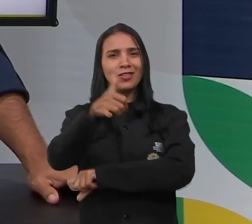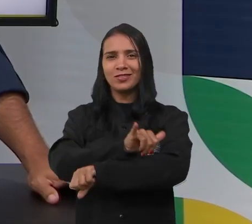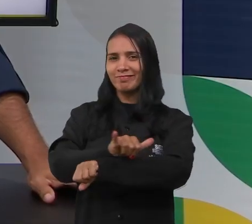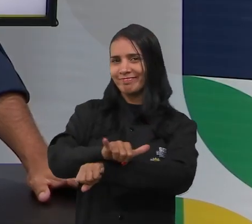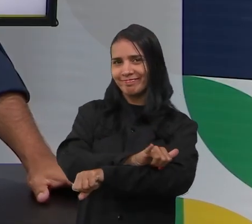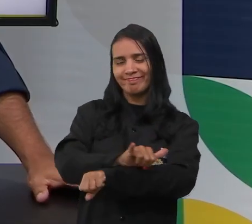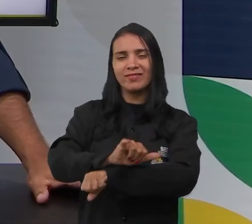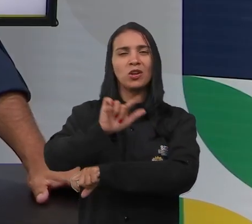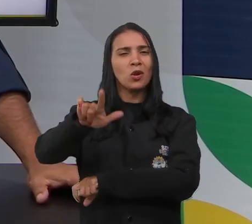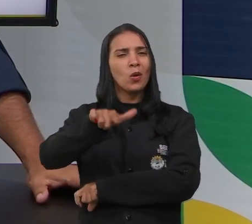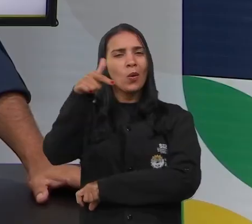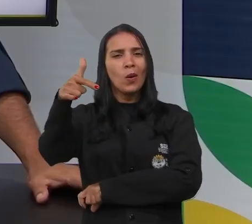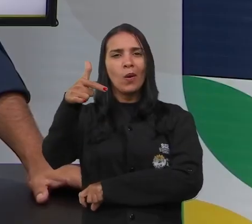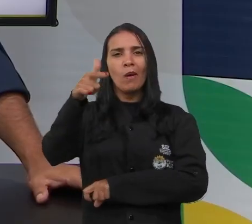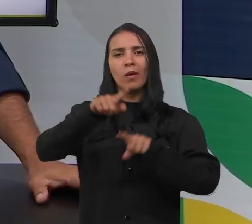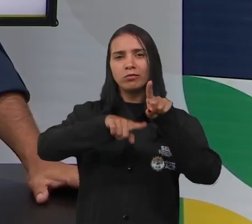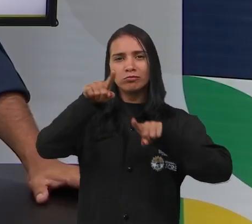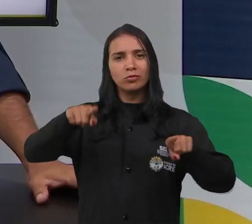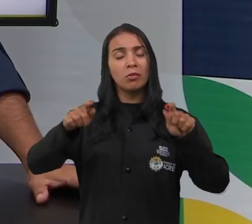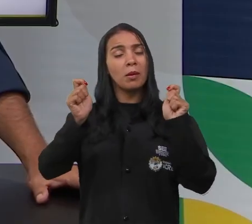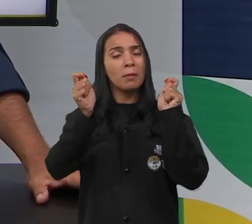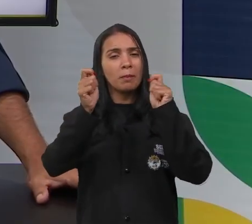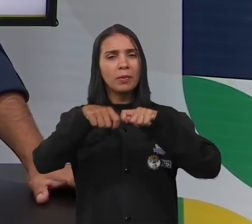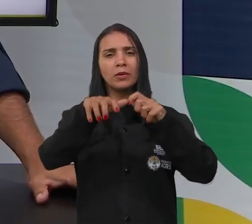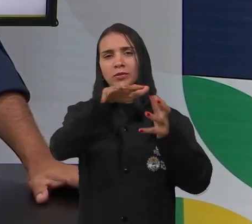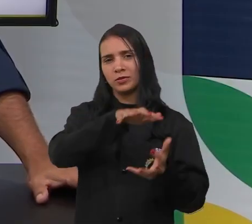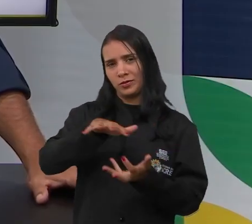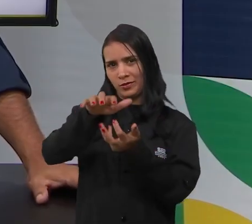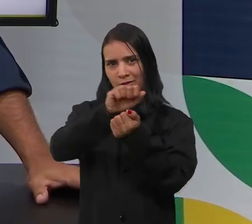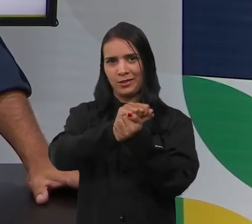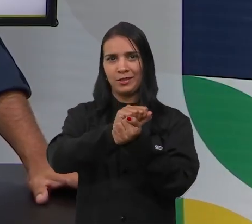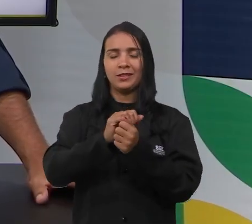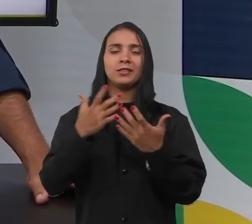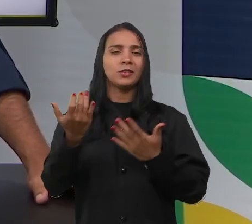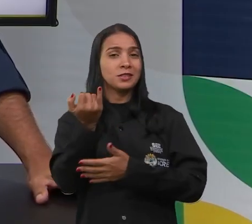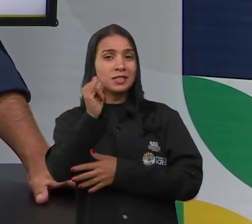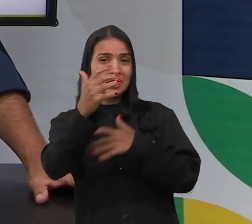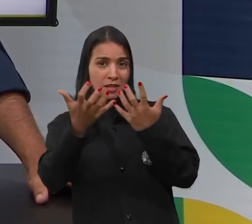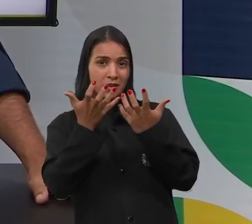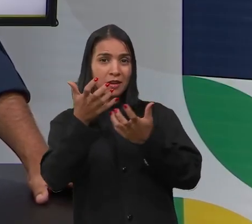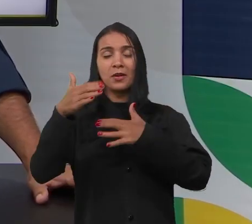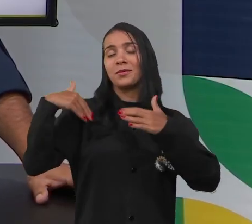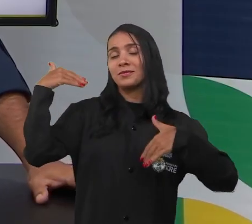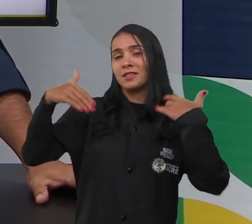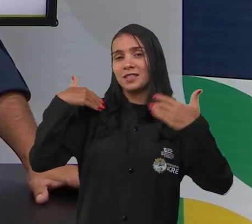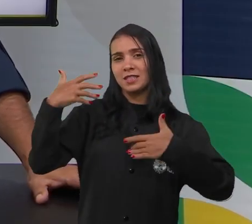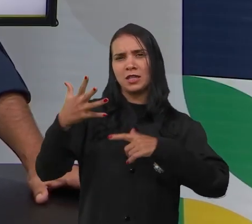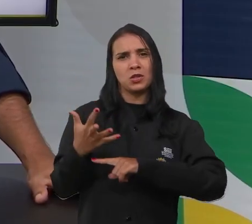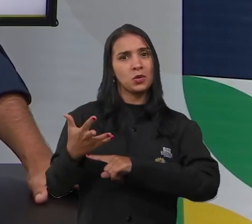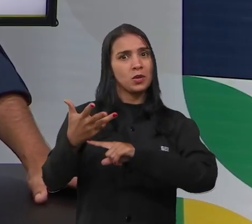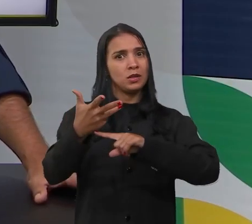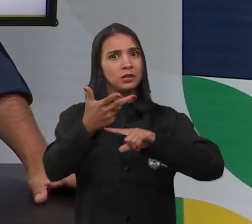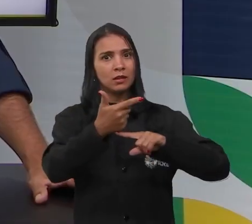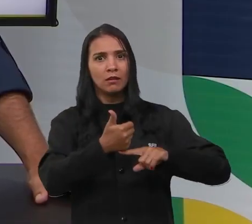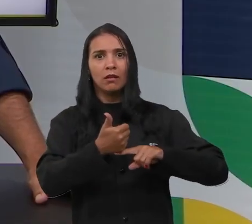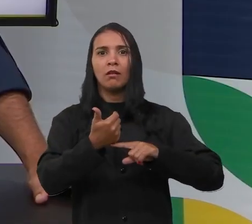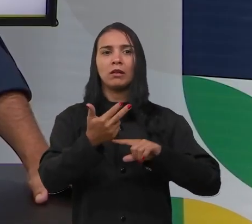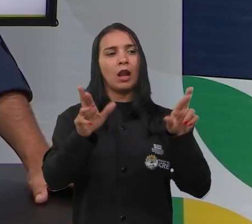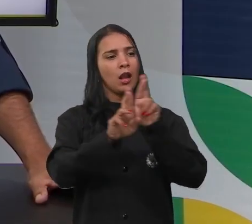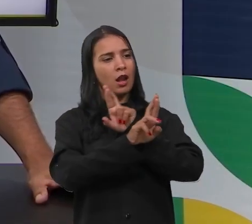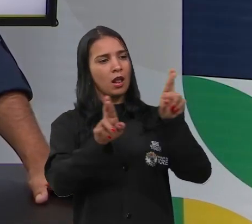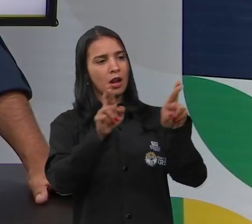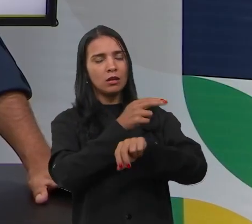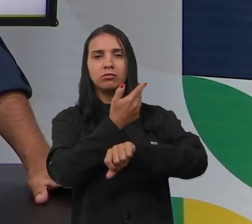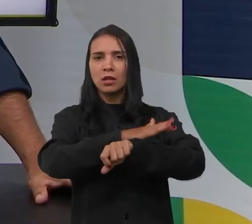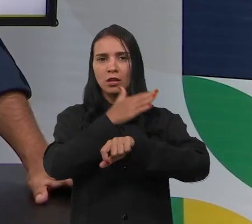mais sustentável. Então, são ações para o seu propósito. E se você querer um lazer de qualidade, em que associe a